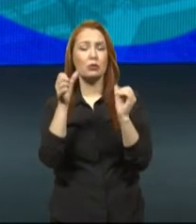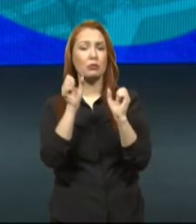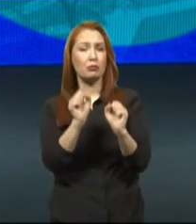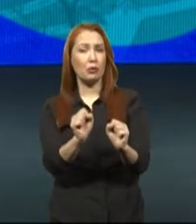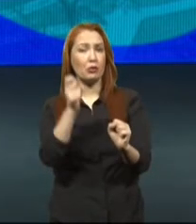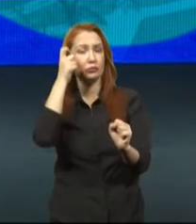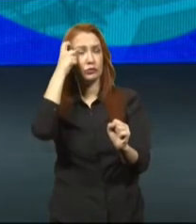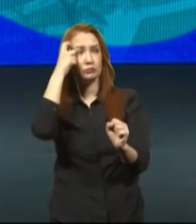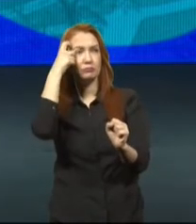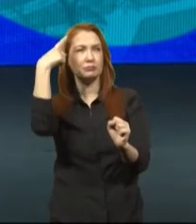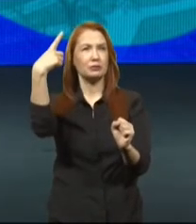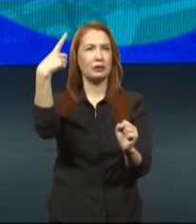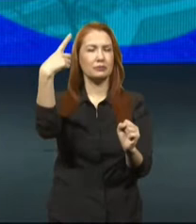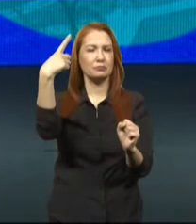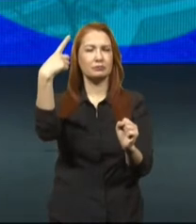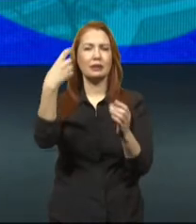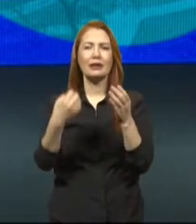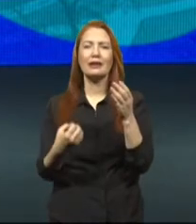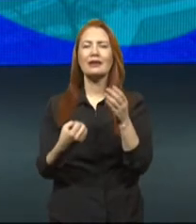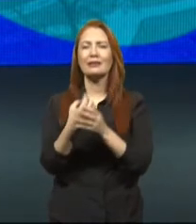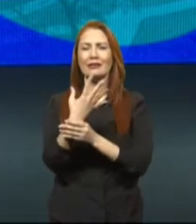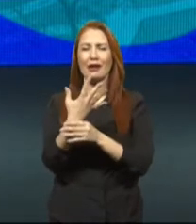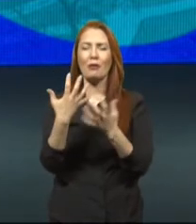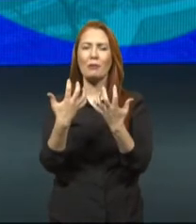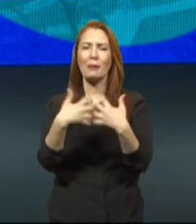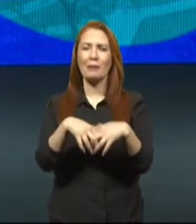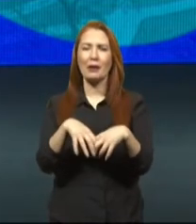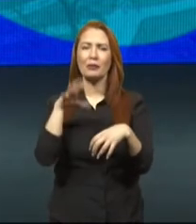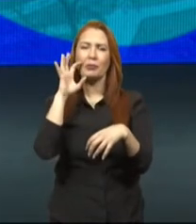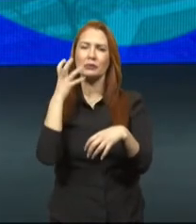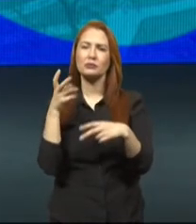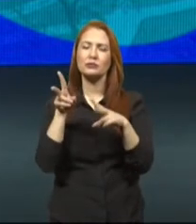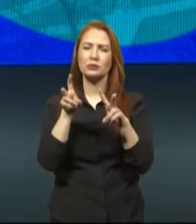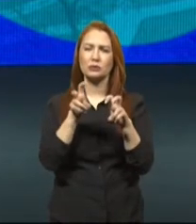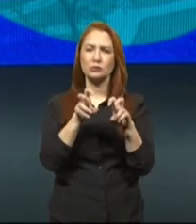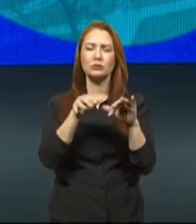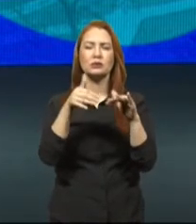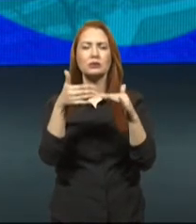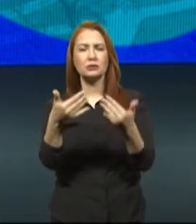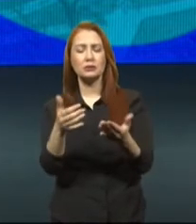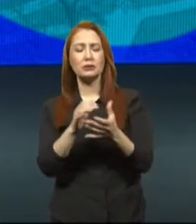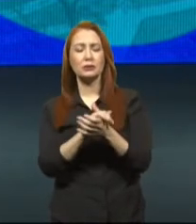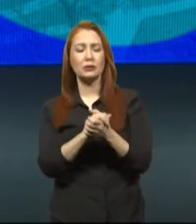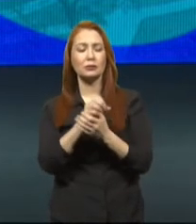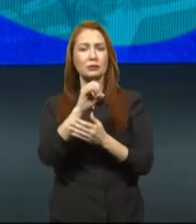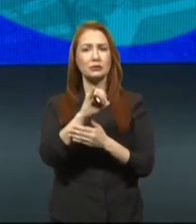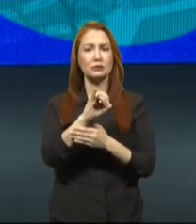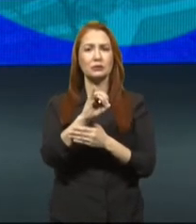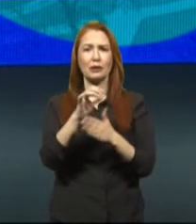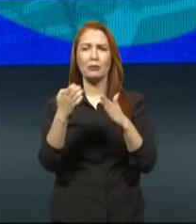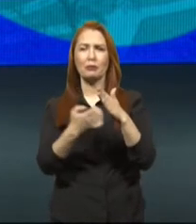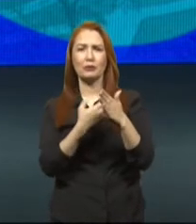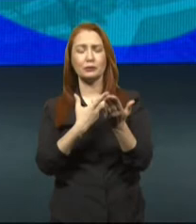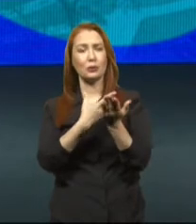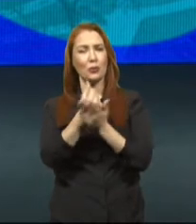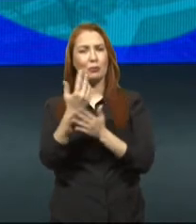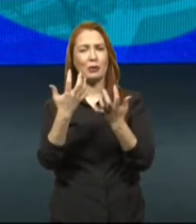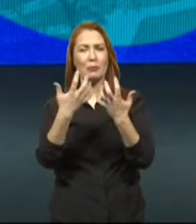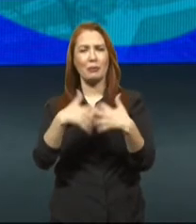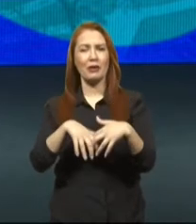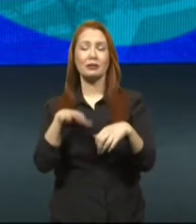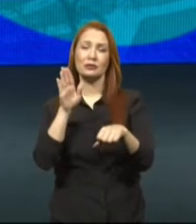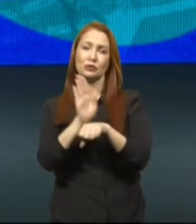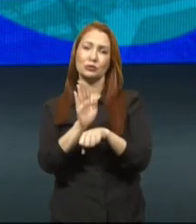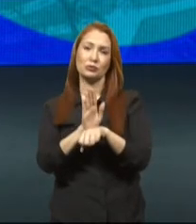vai usar, enfim, recurso da lei para inventar a máquina, e aí as cooperativas sim. podem adquirir as máquinas. E até se a gente for pensar, a